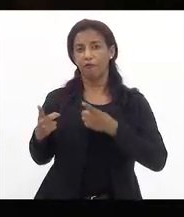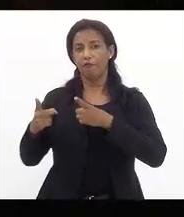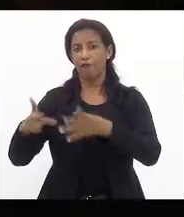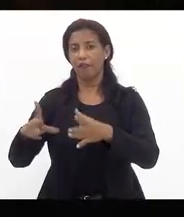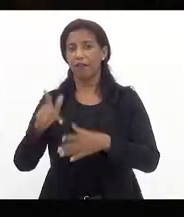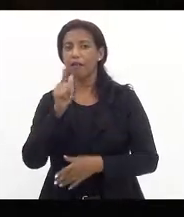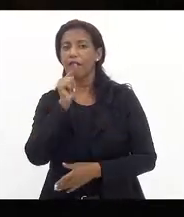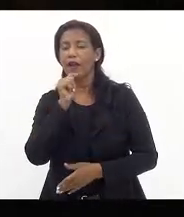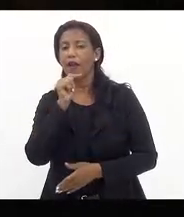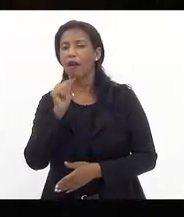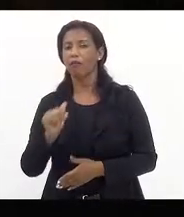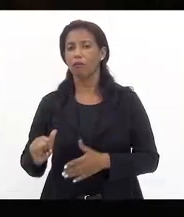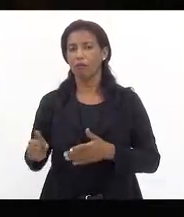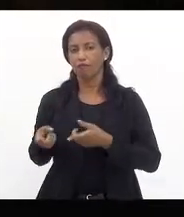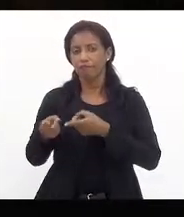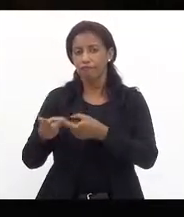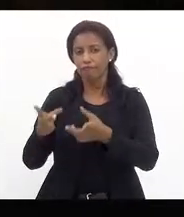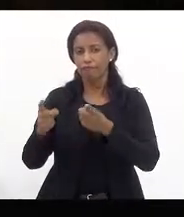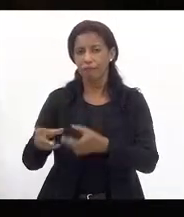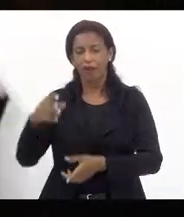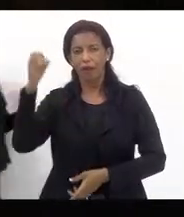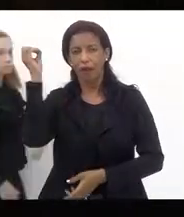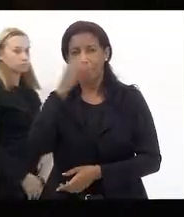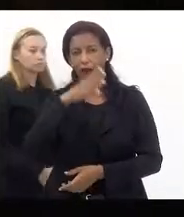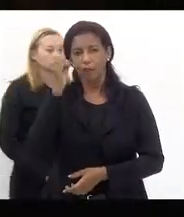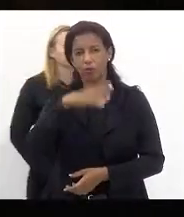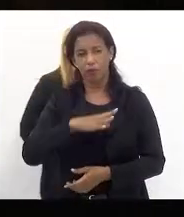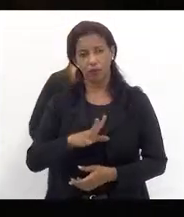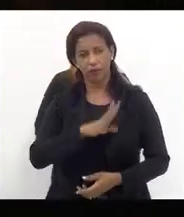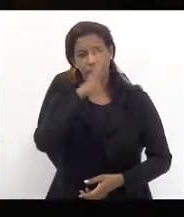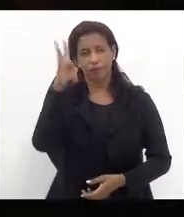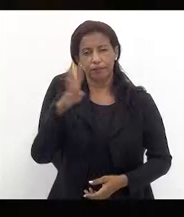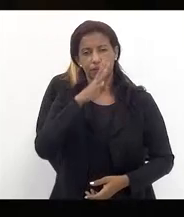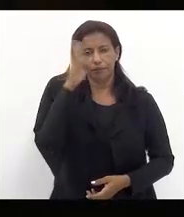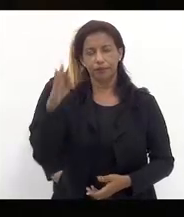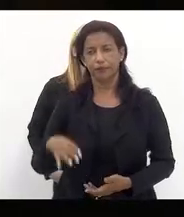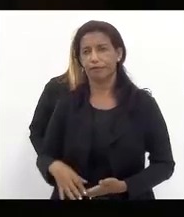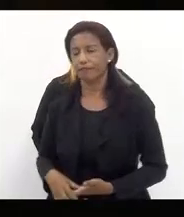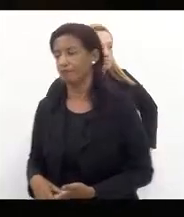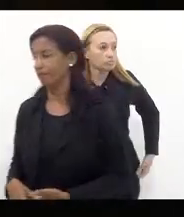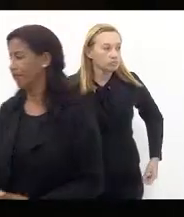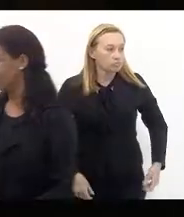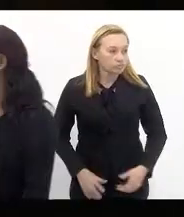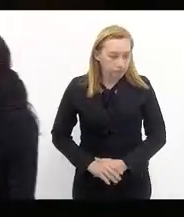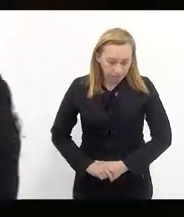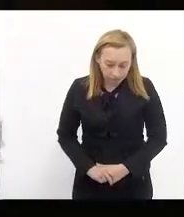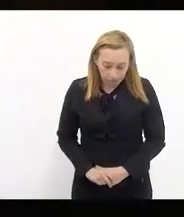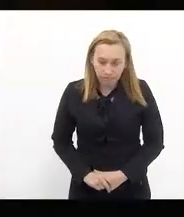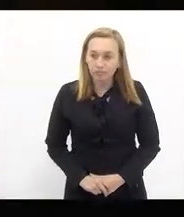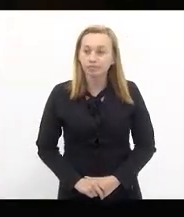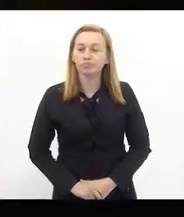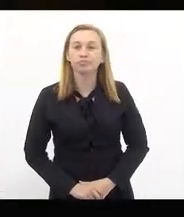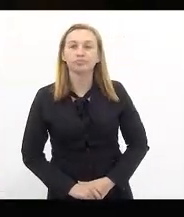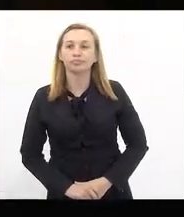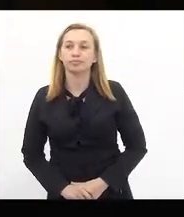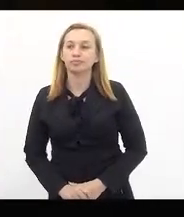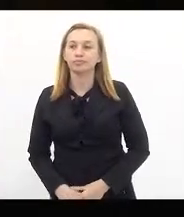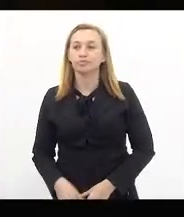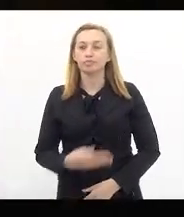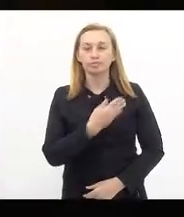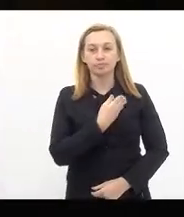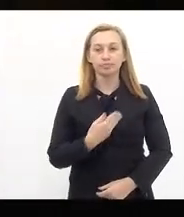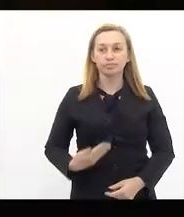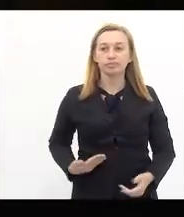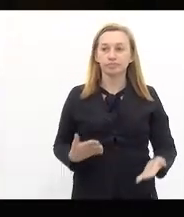daquela maneira completamente abusiva e absurda, mas o governo aprovou